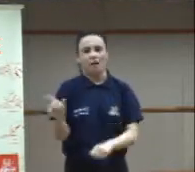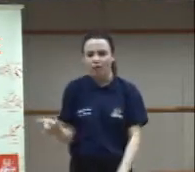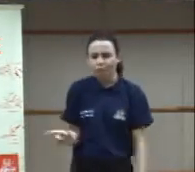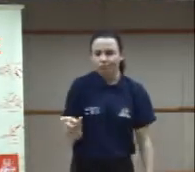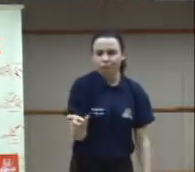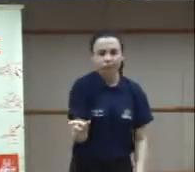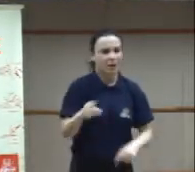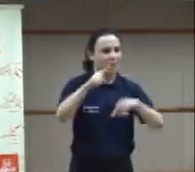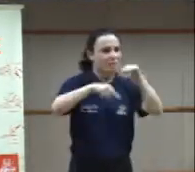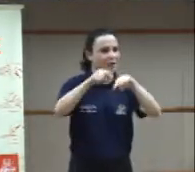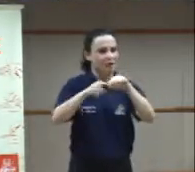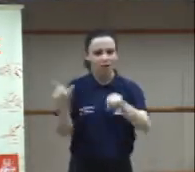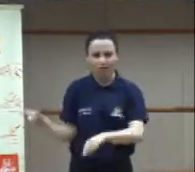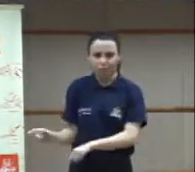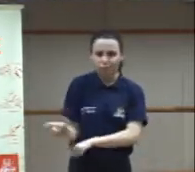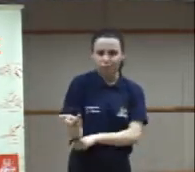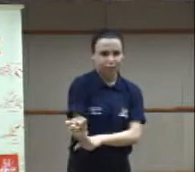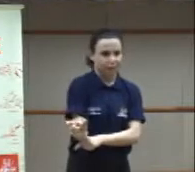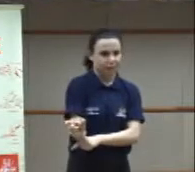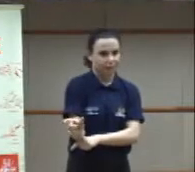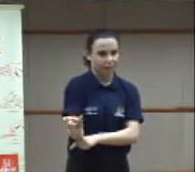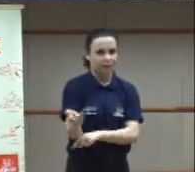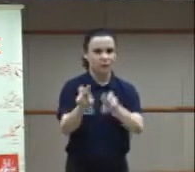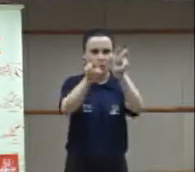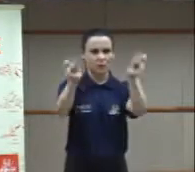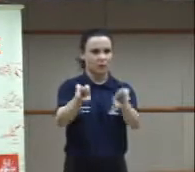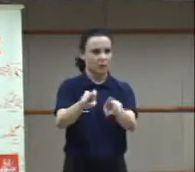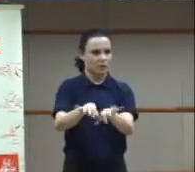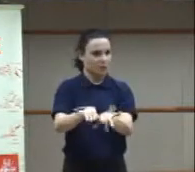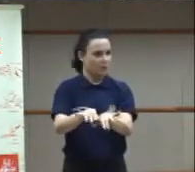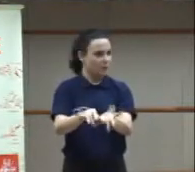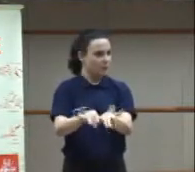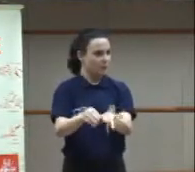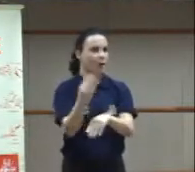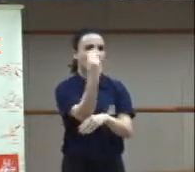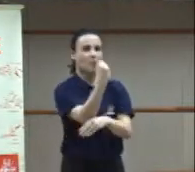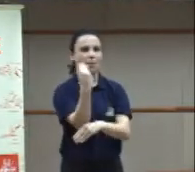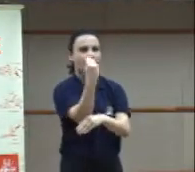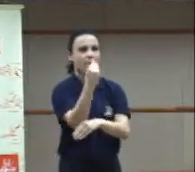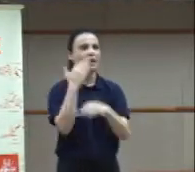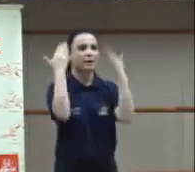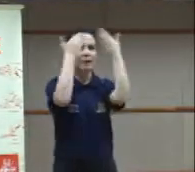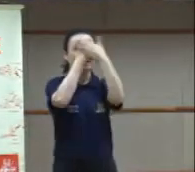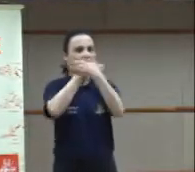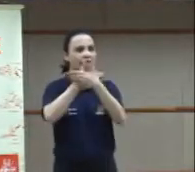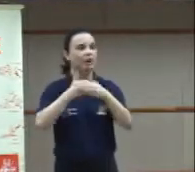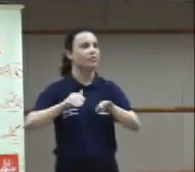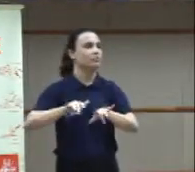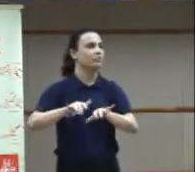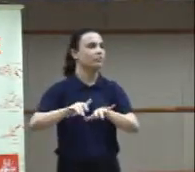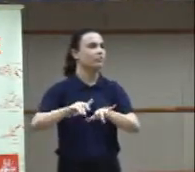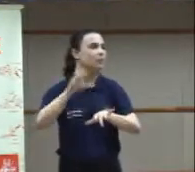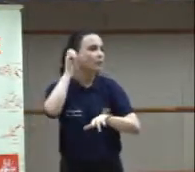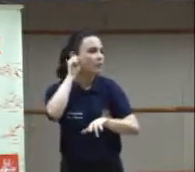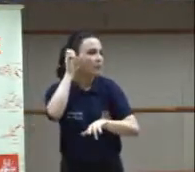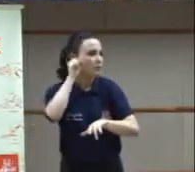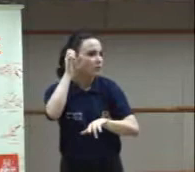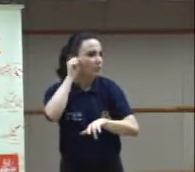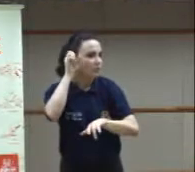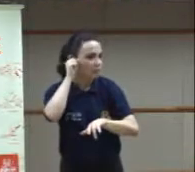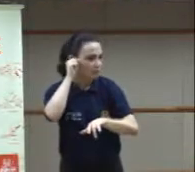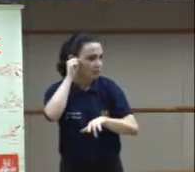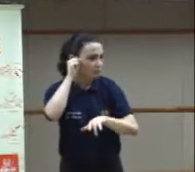material didático em mídia magnética, que é a que os cegos usam atualmente, não é mais o Braille. Para as